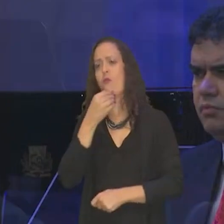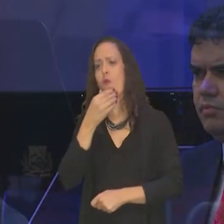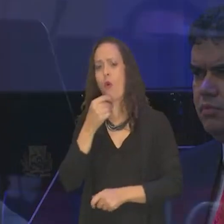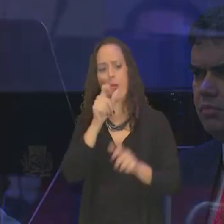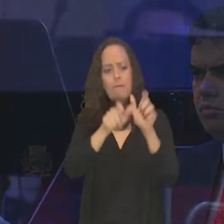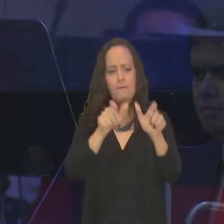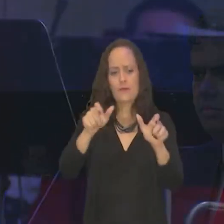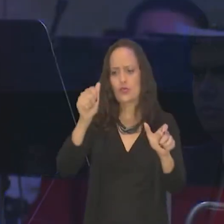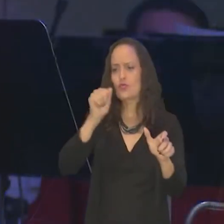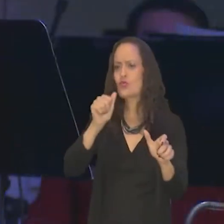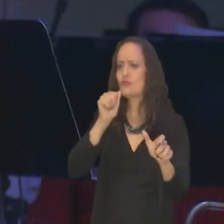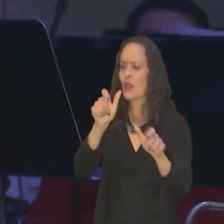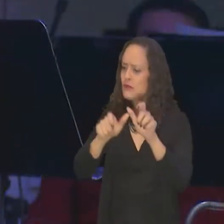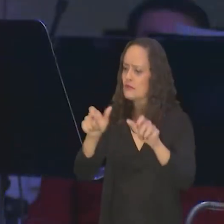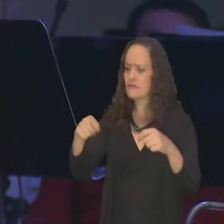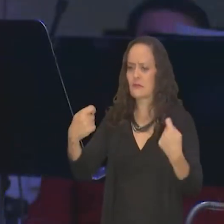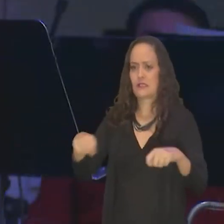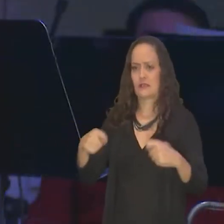as mulheres.